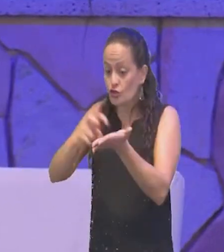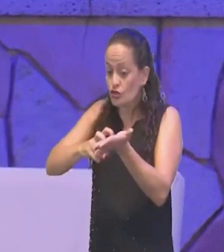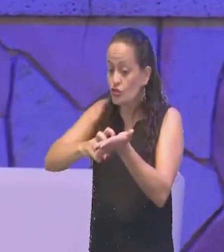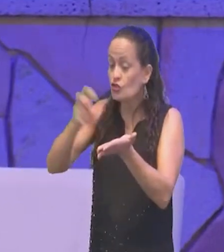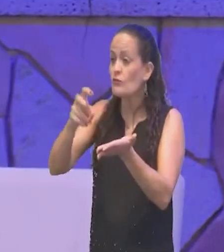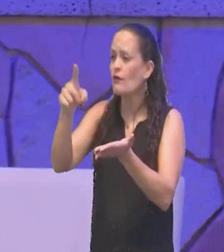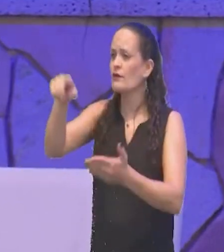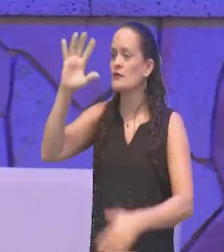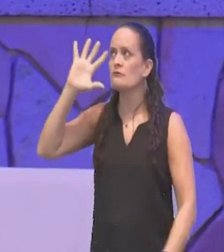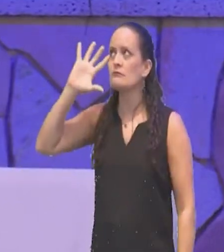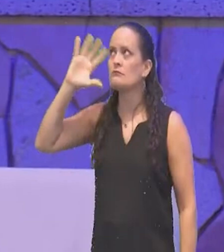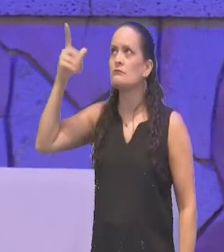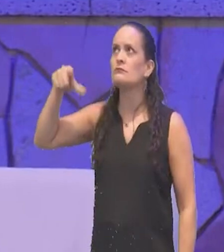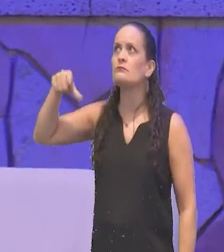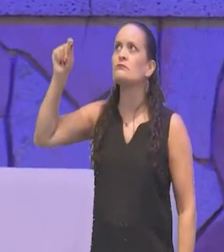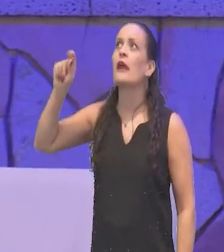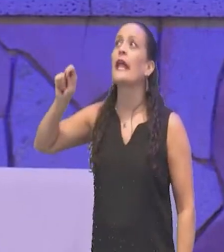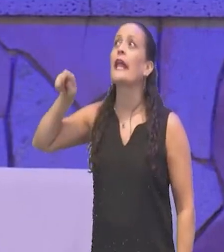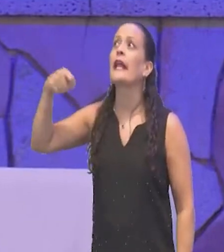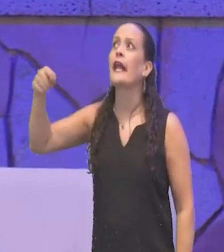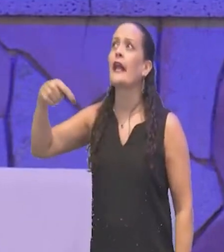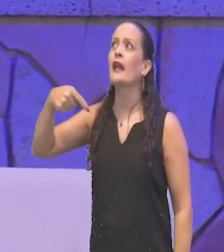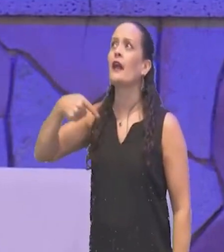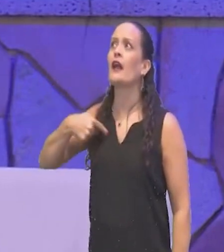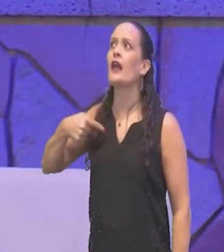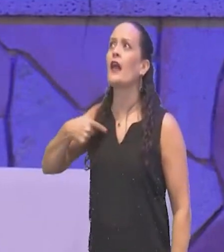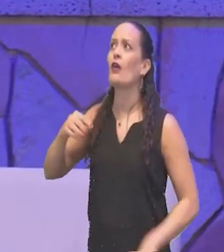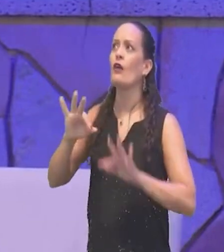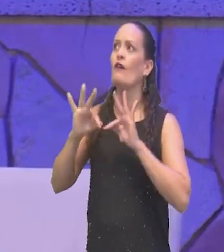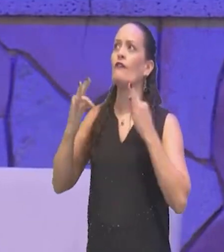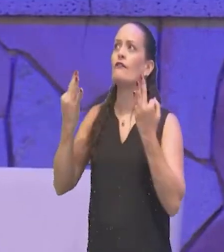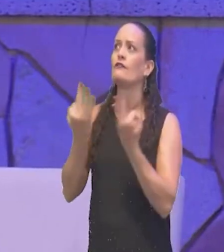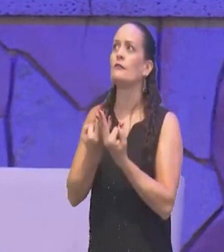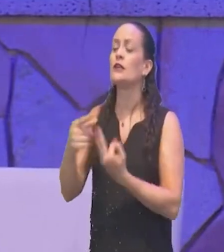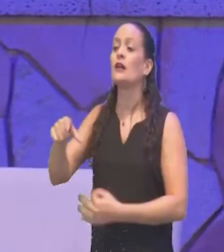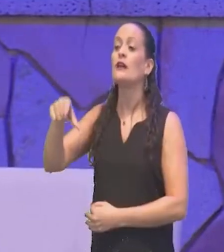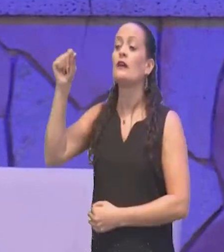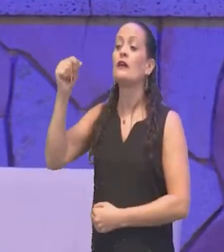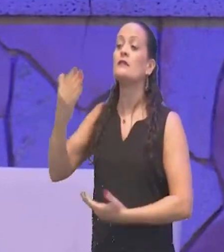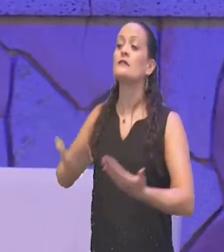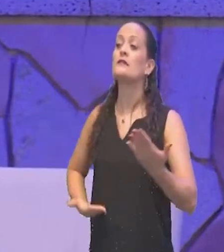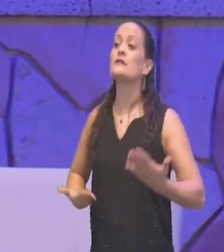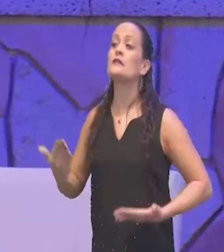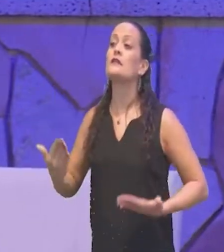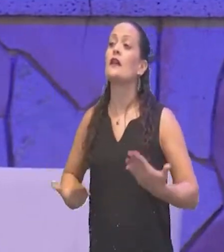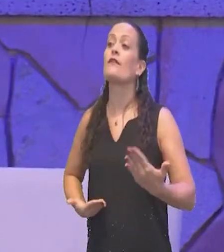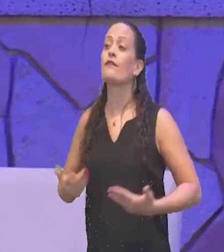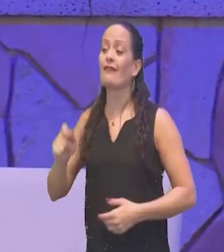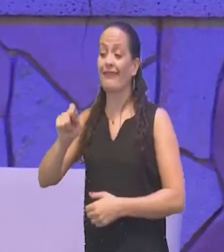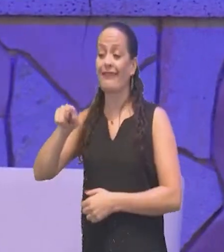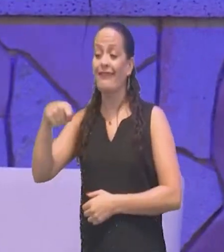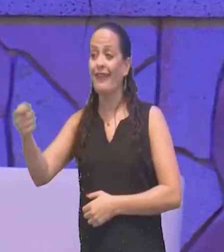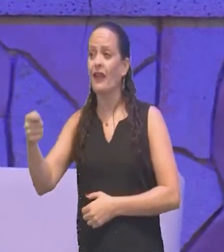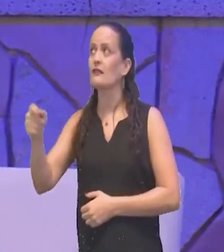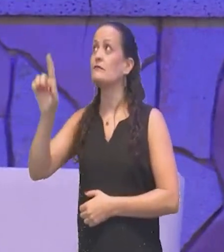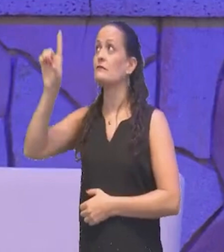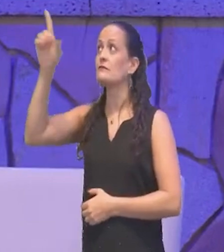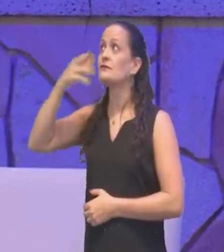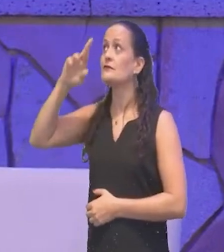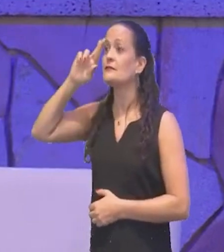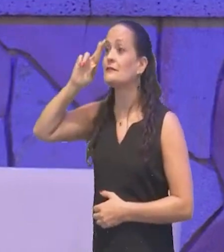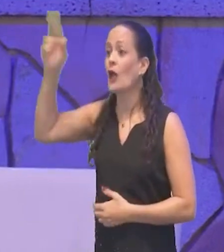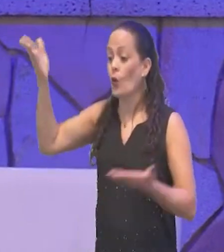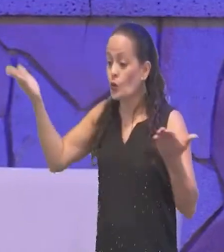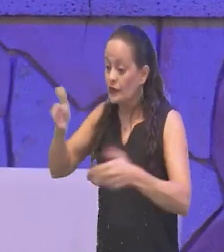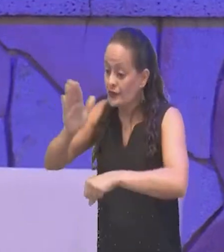de decisão, decidir como famílias, precisamos decidir como famílias, servir ao Senhor hoje,